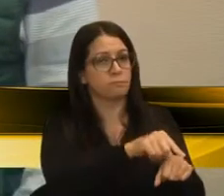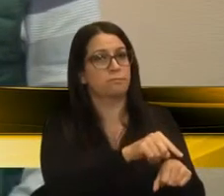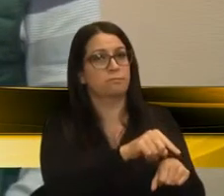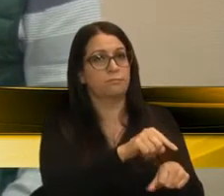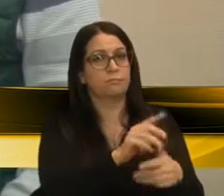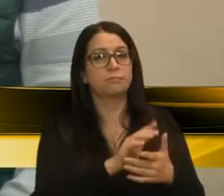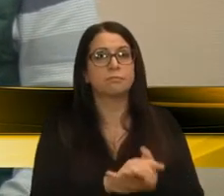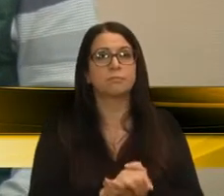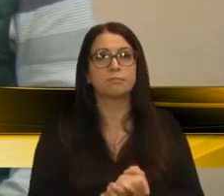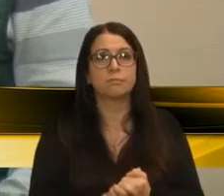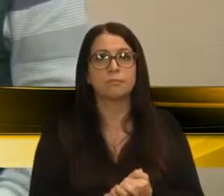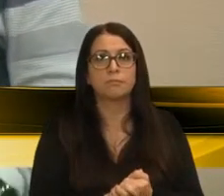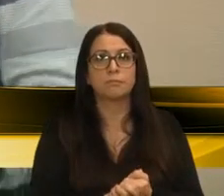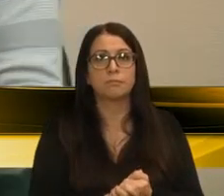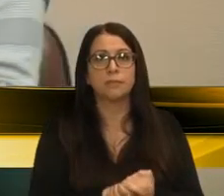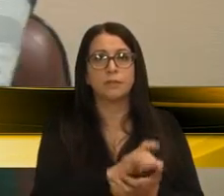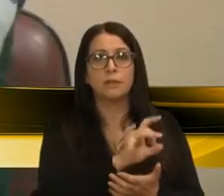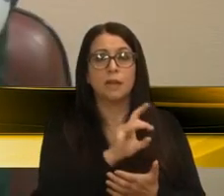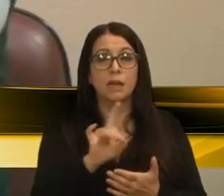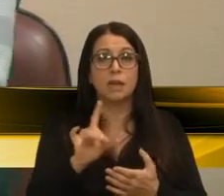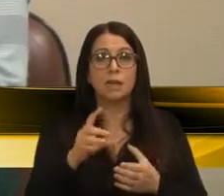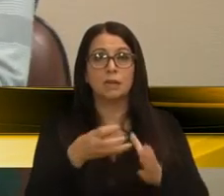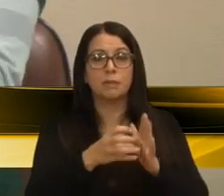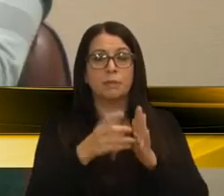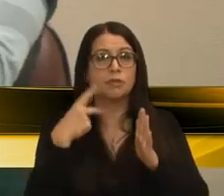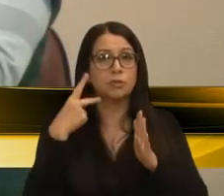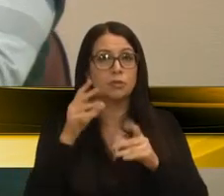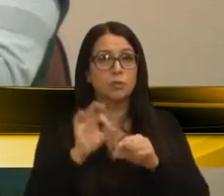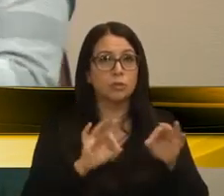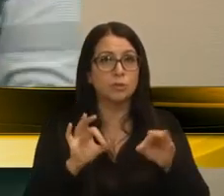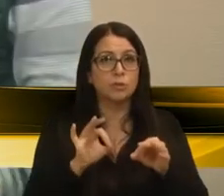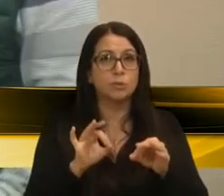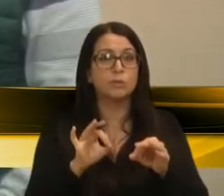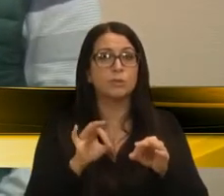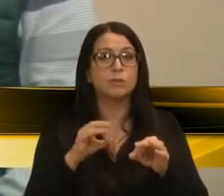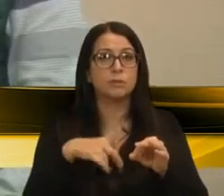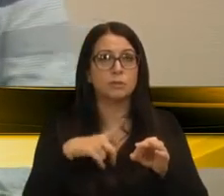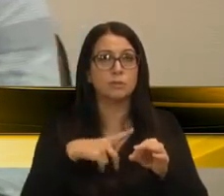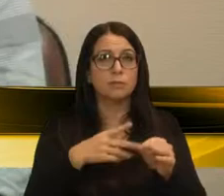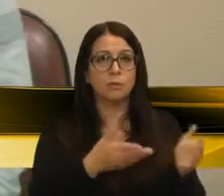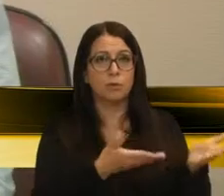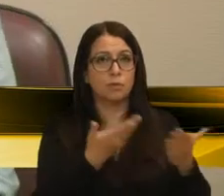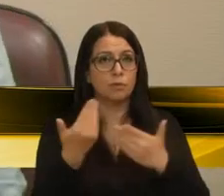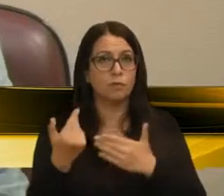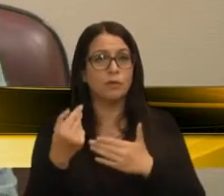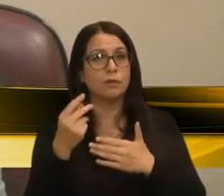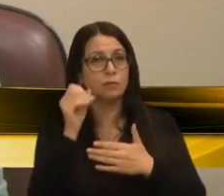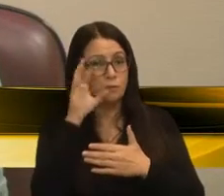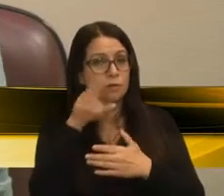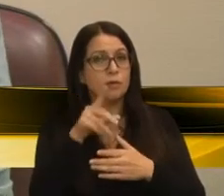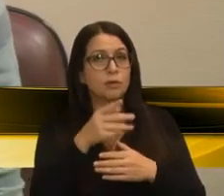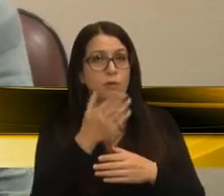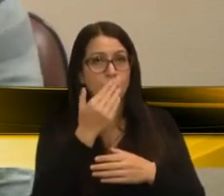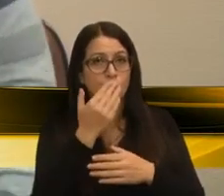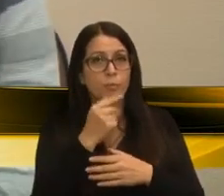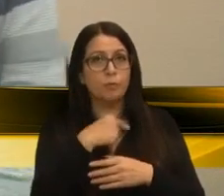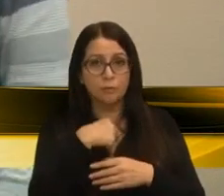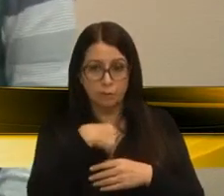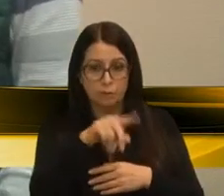consignado. Cada partido se organizou. Recebemos, sim, vereador Fiuza, um convite para ir no almoço.